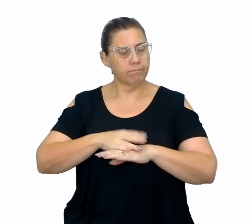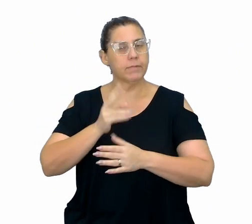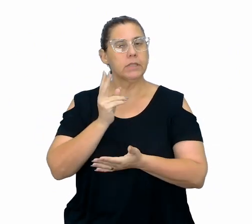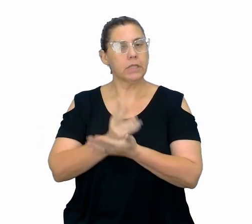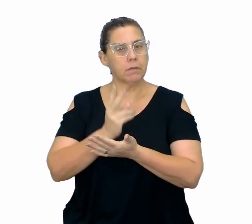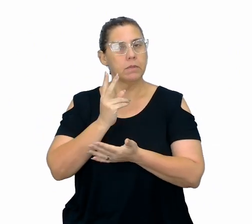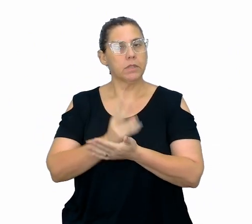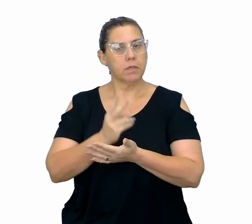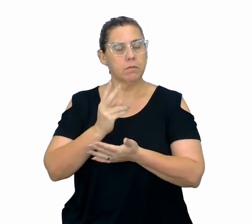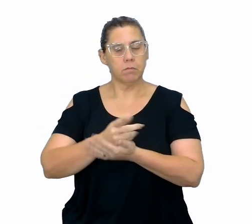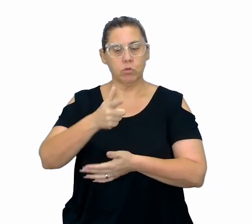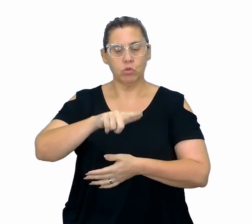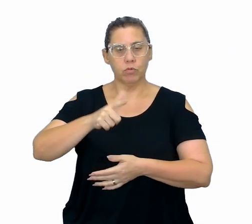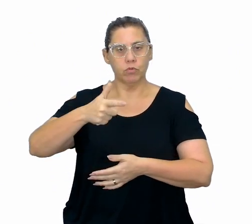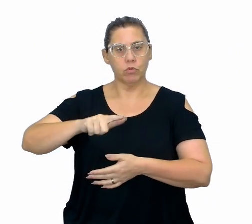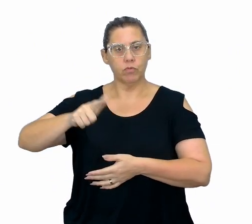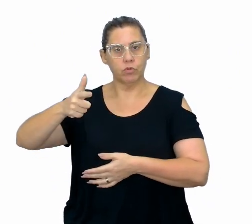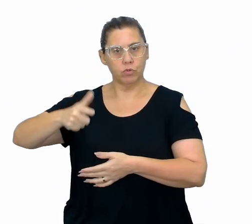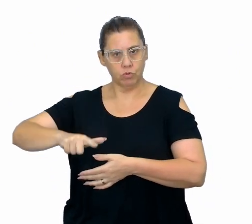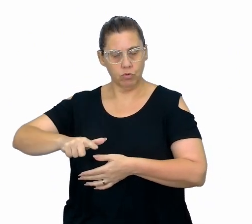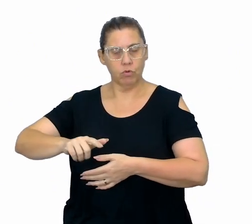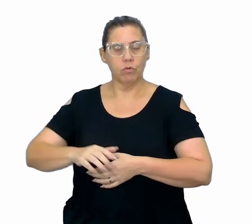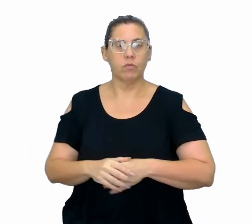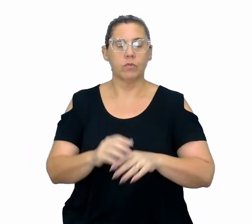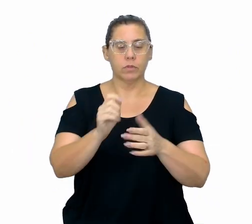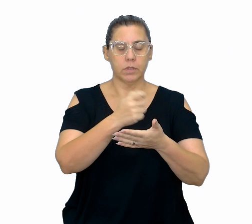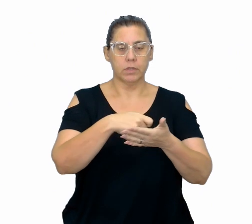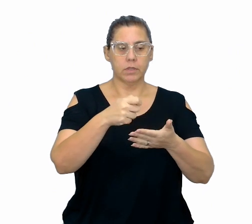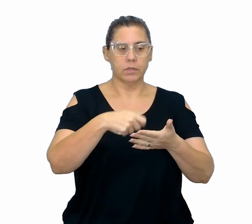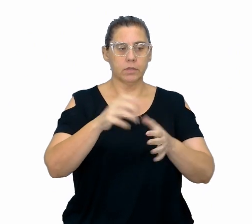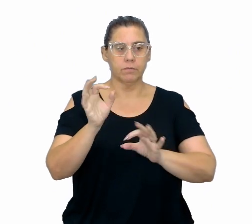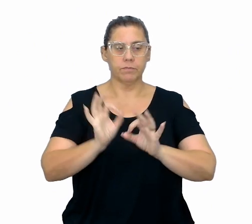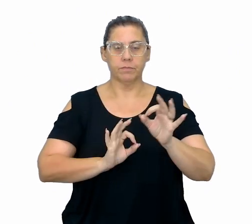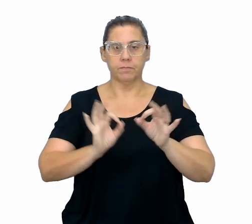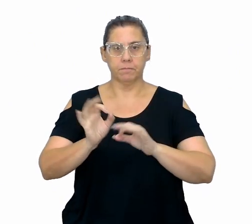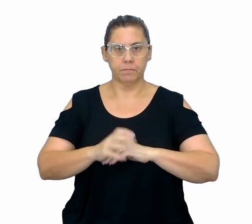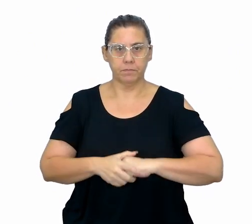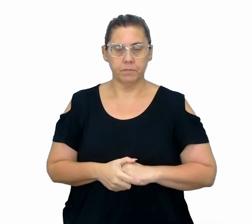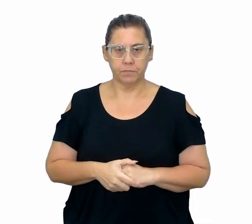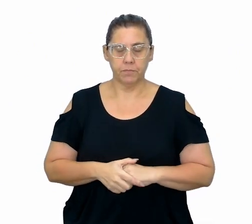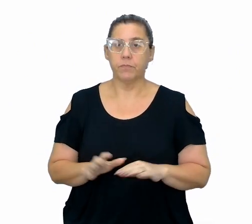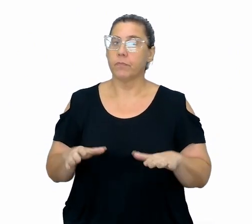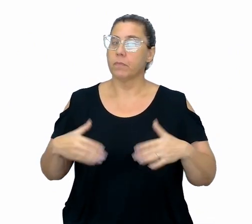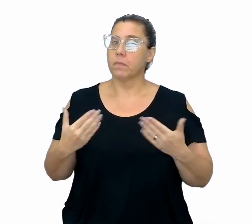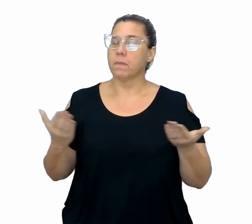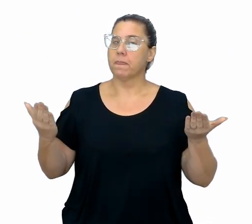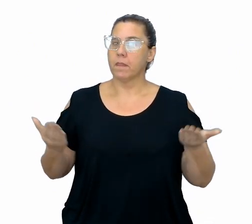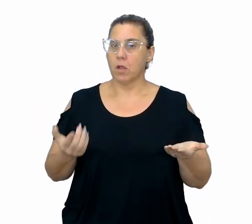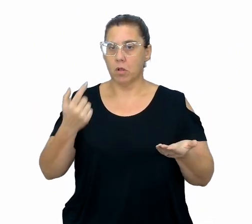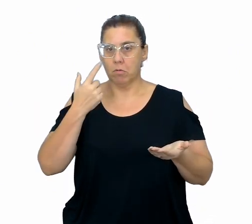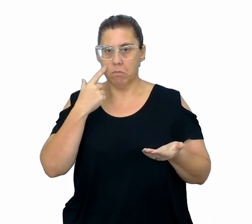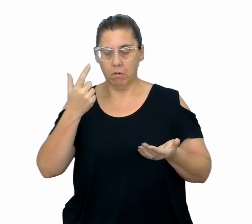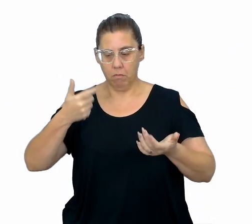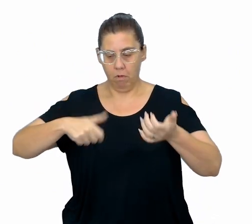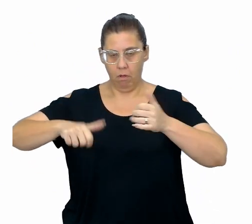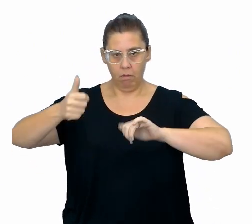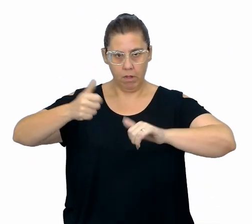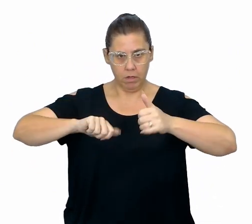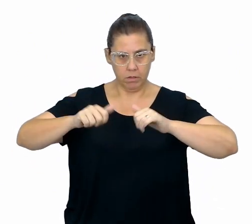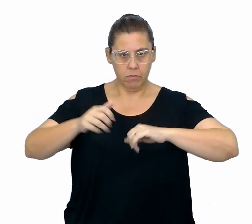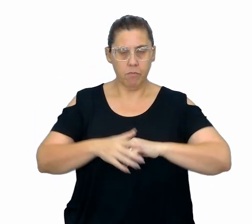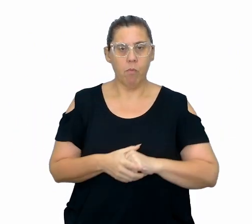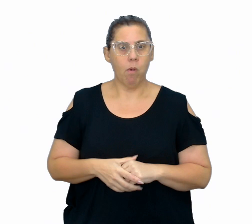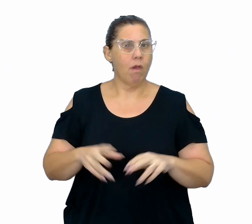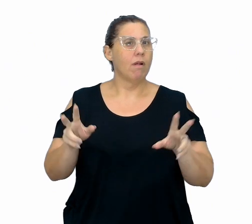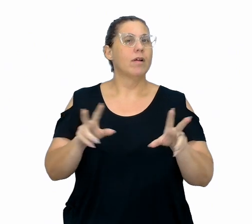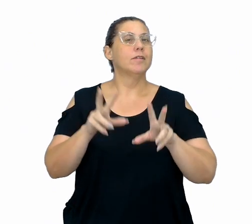com base na problematização sobre as escritas produzidas. Então, agora nós vamos analisar. Vejam que é